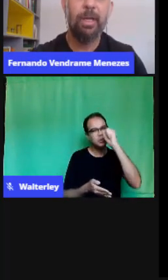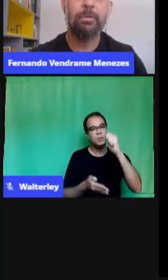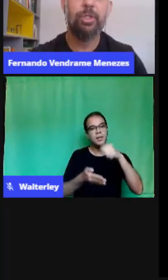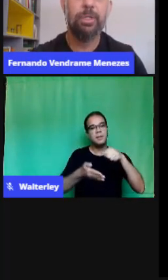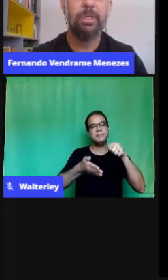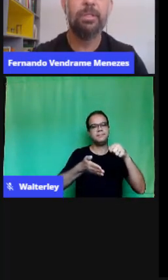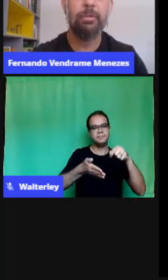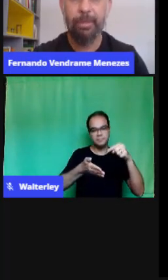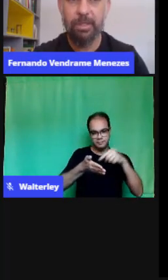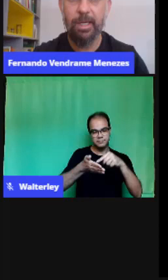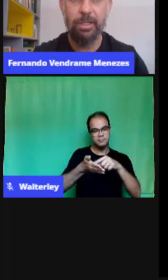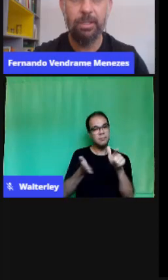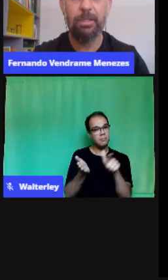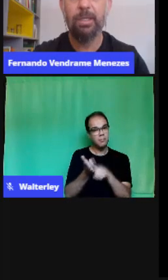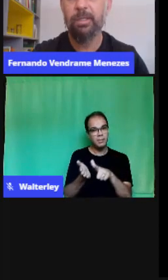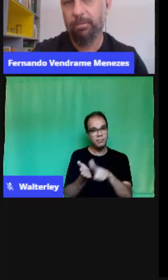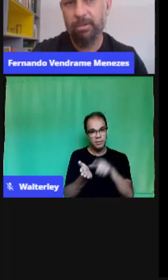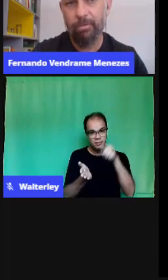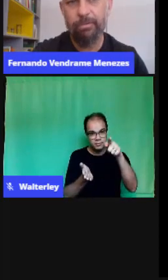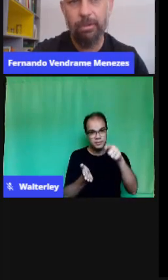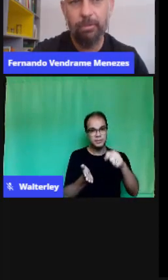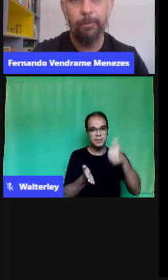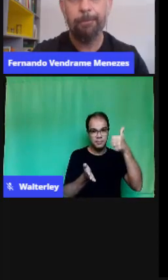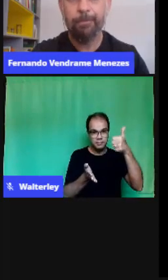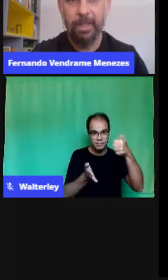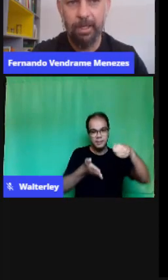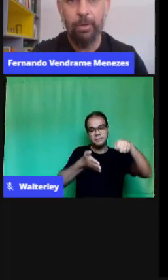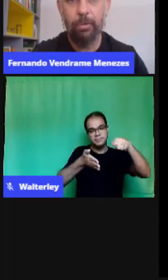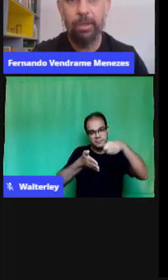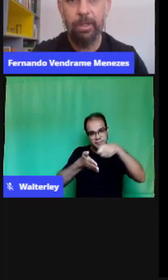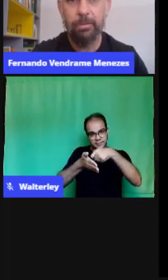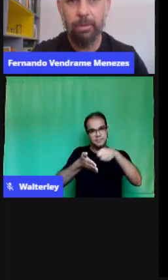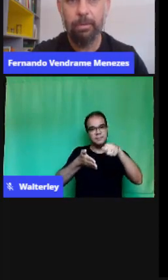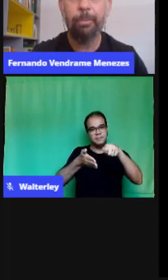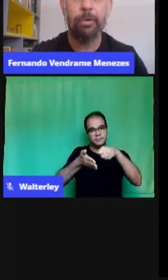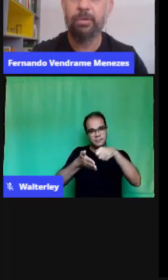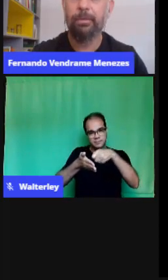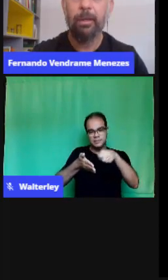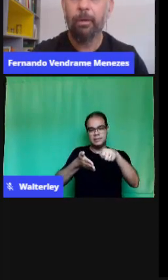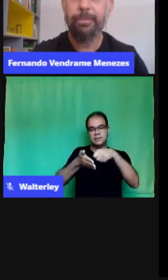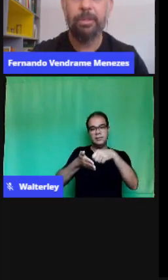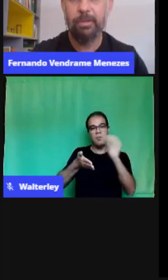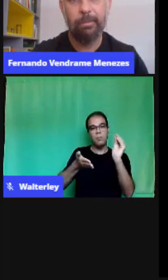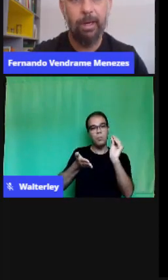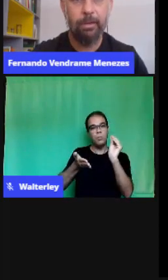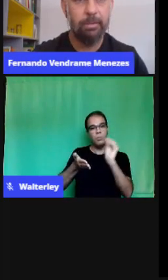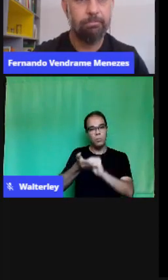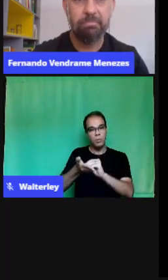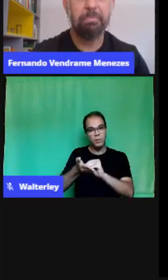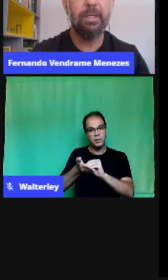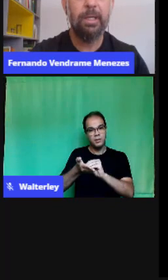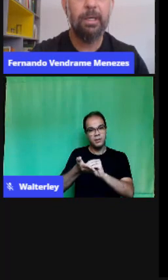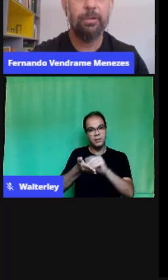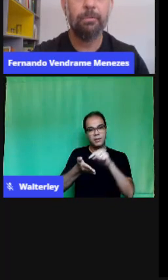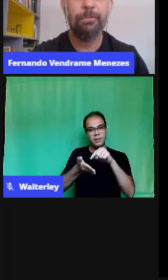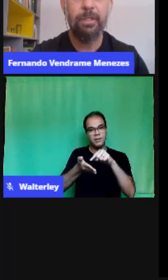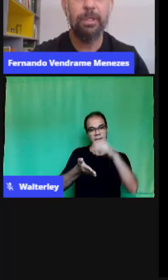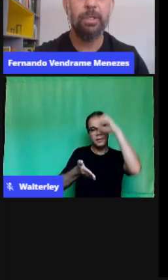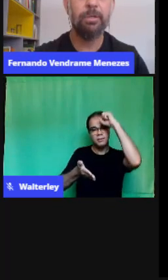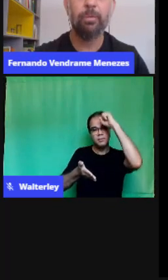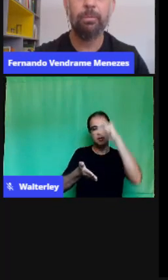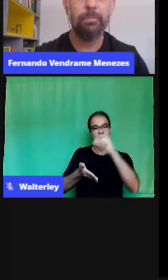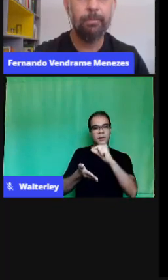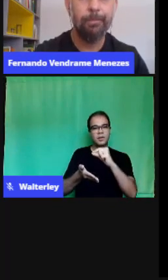desse processo de ensino-aprendizagem que está sendo desenvolvido naquele contexto. Então, eu preciso trabalhar com planilhas,